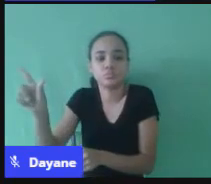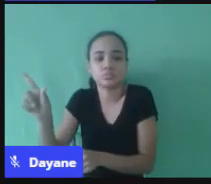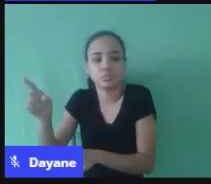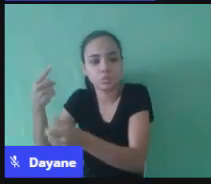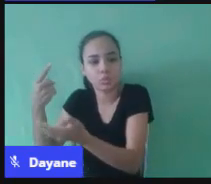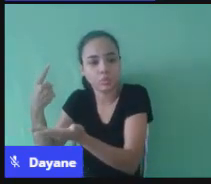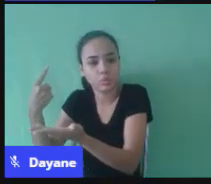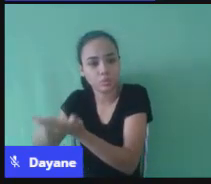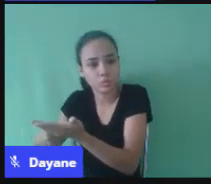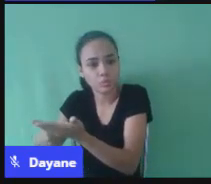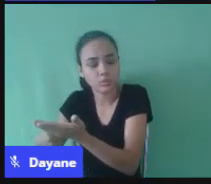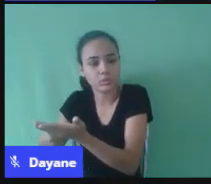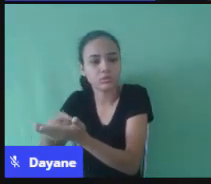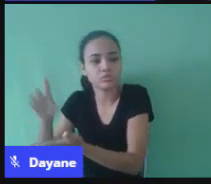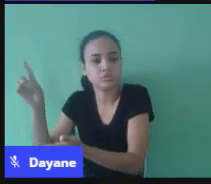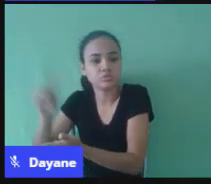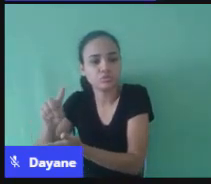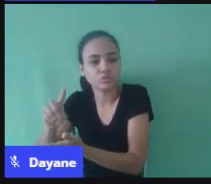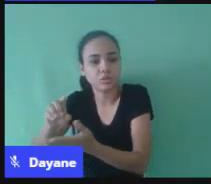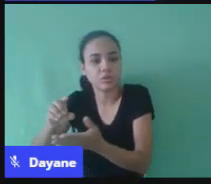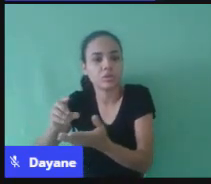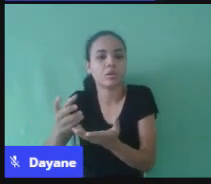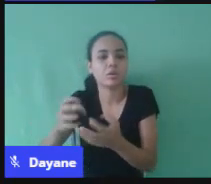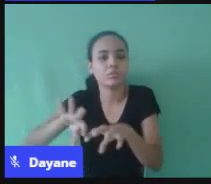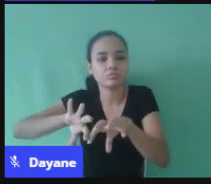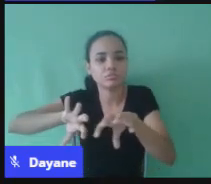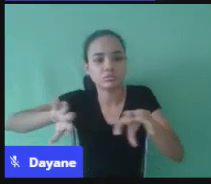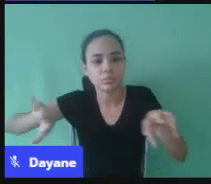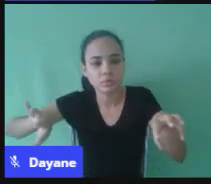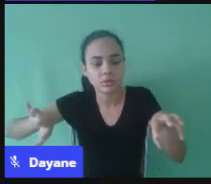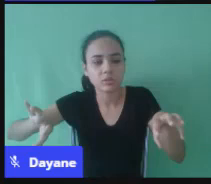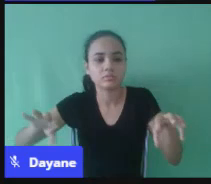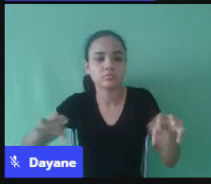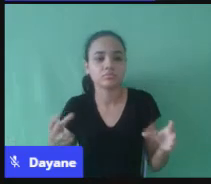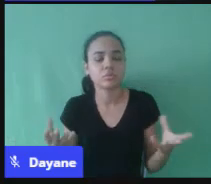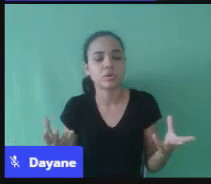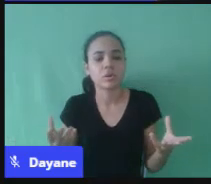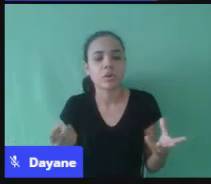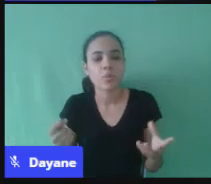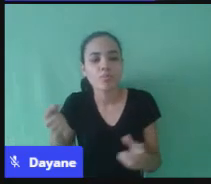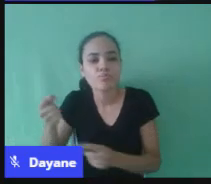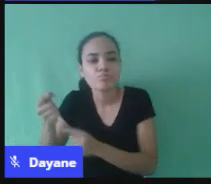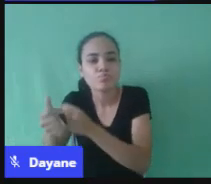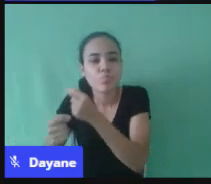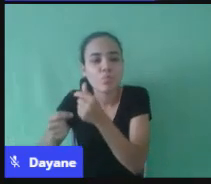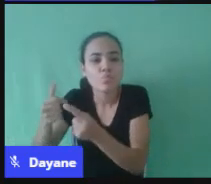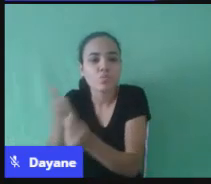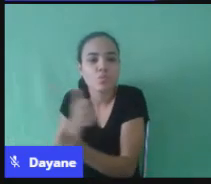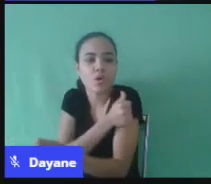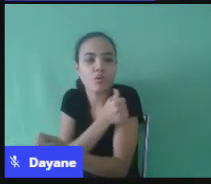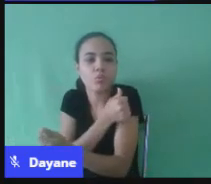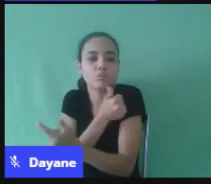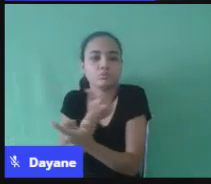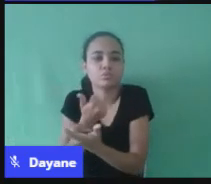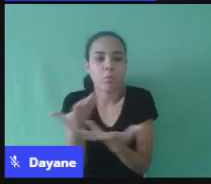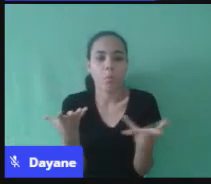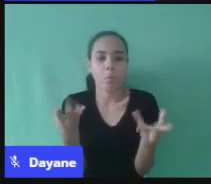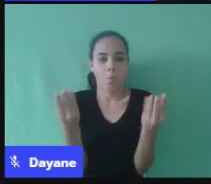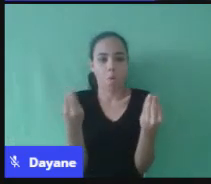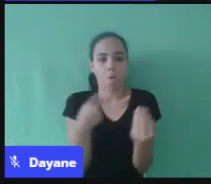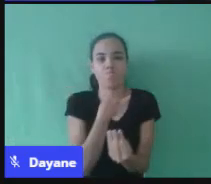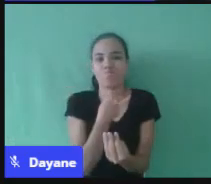Ratificando o pensamento, o ensino híbrido é a mistura. Nós não vamos aqui estar